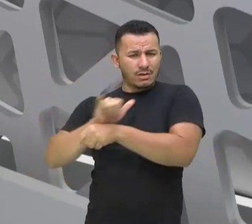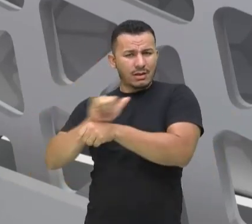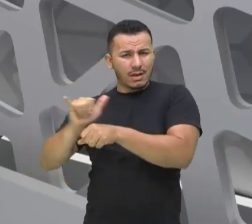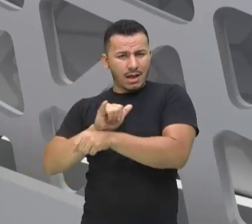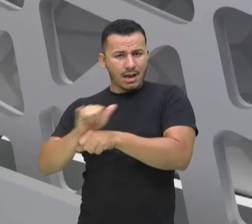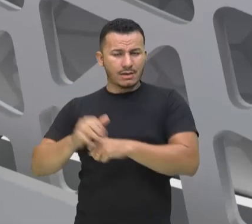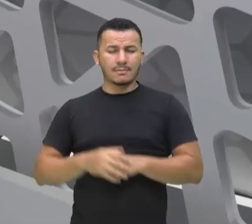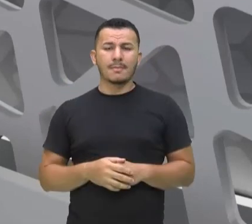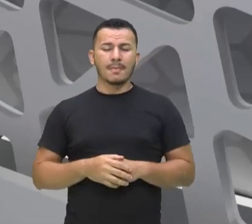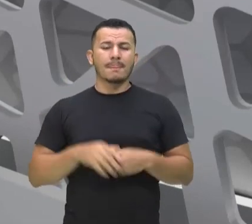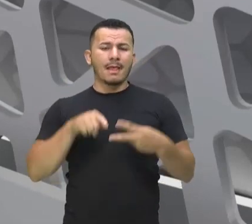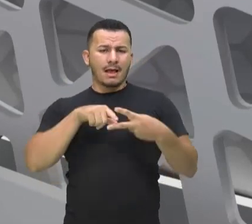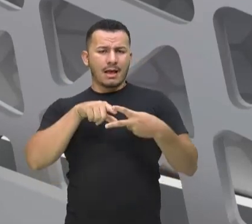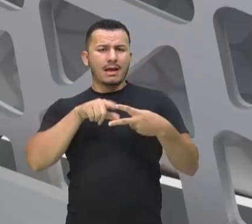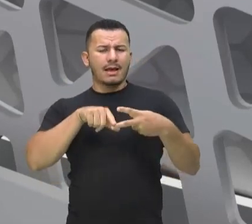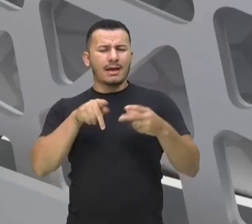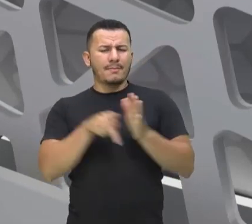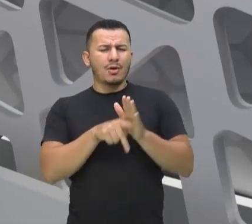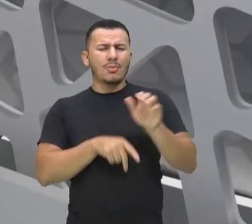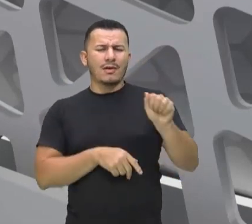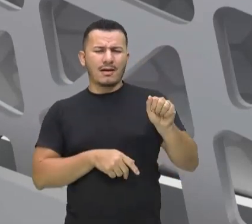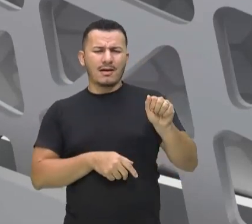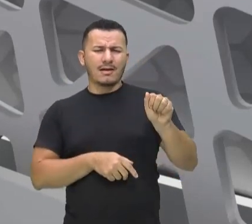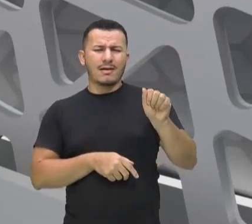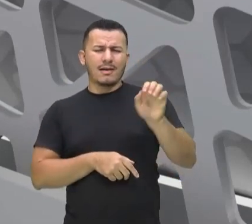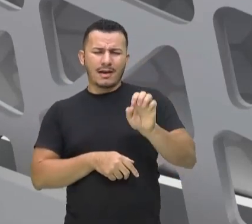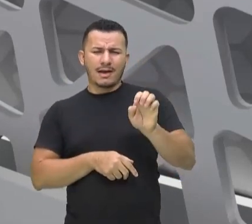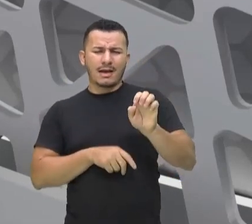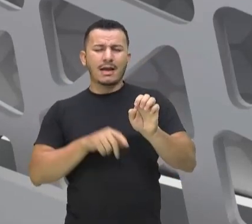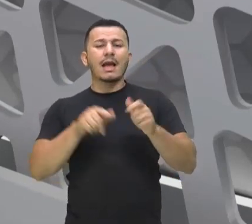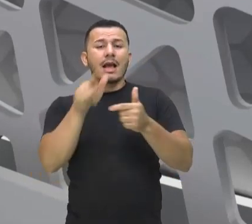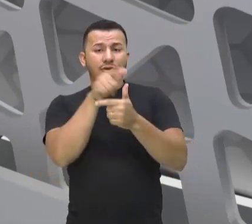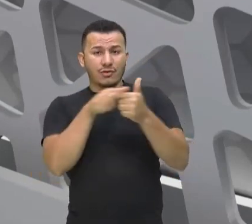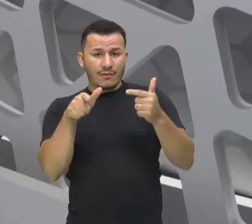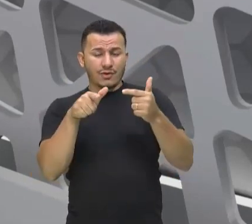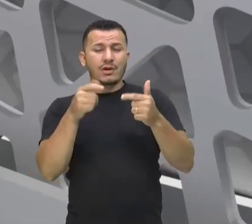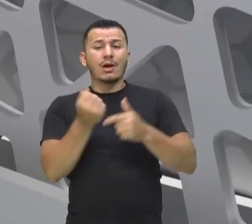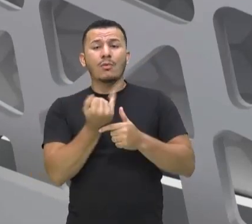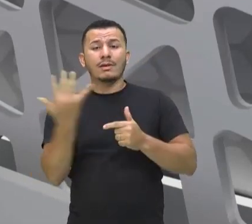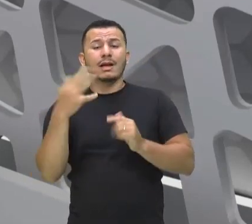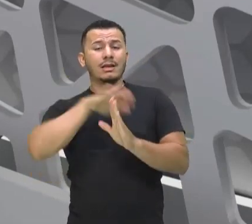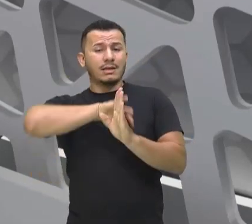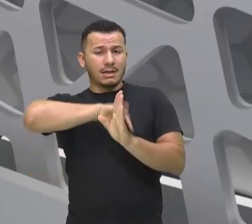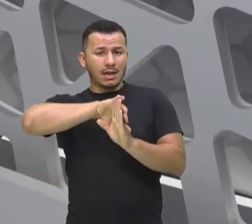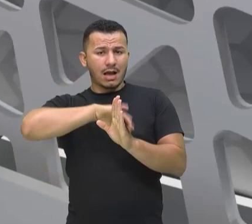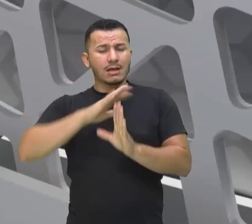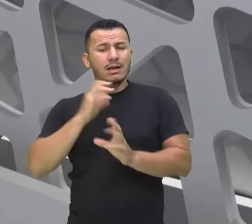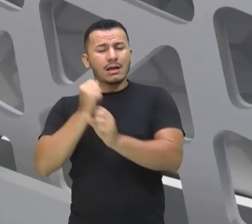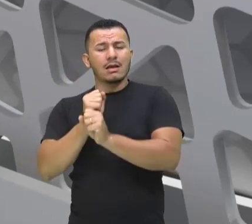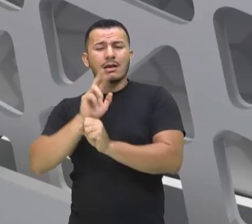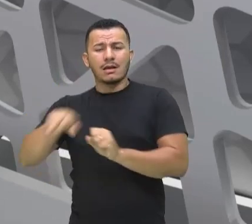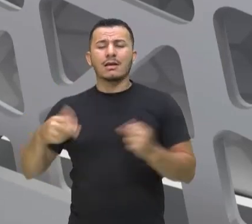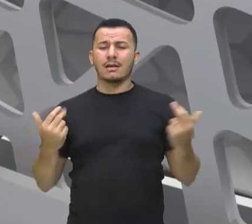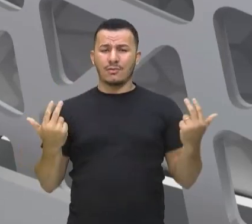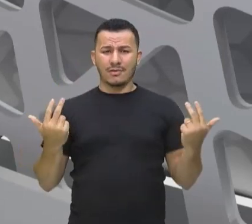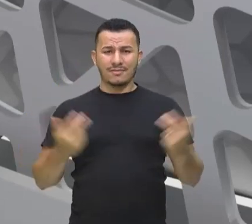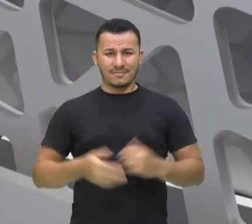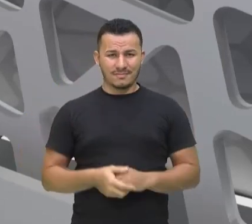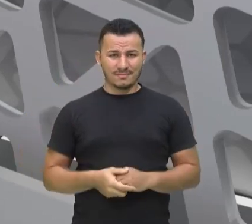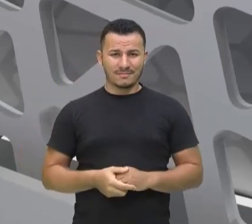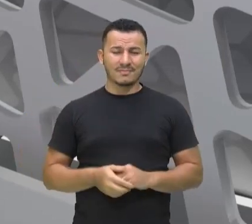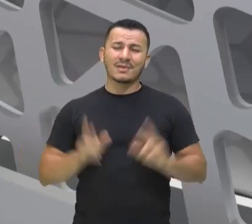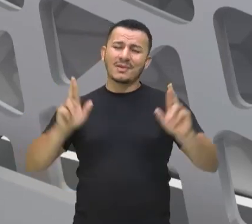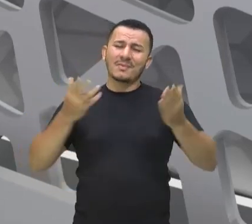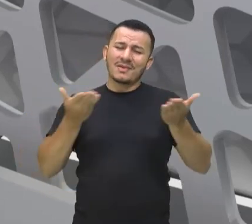ao ângulo externo, é igual à divisão de 360 pela quantidade de lados, também você vai obter a mesma resposta. Beleza?